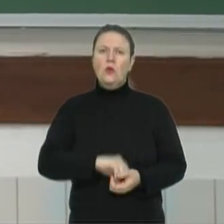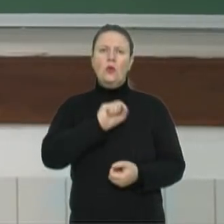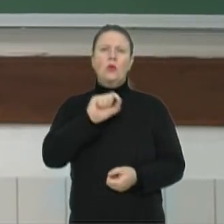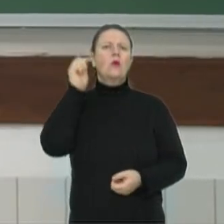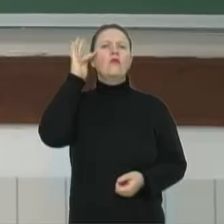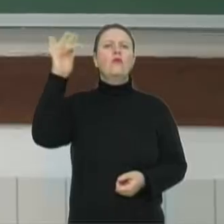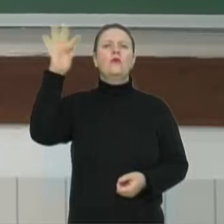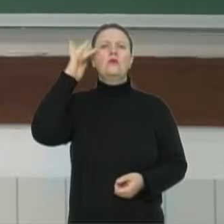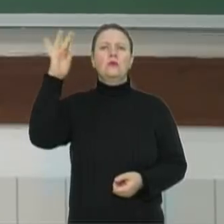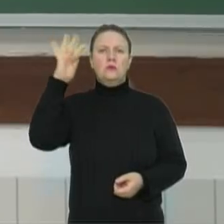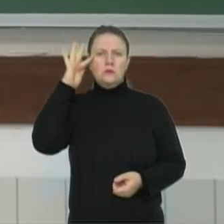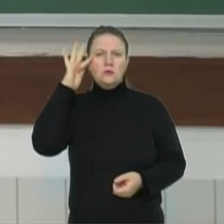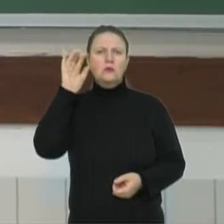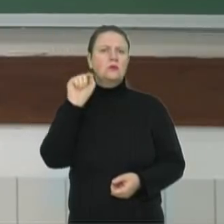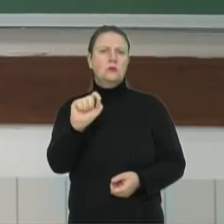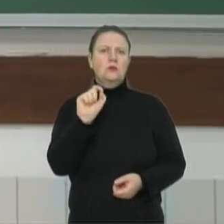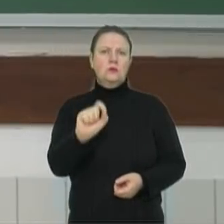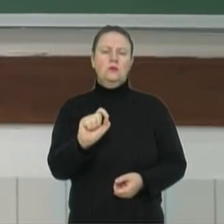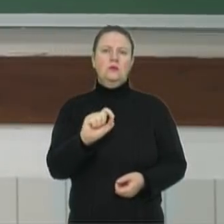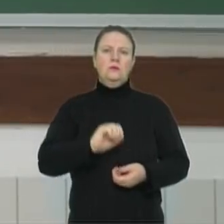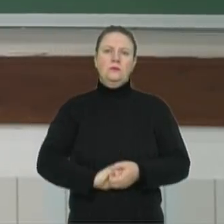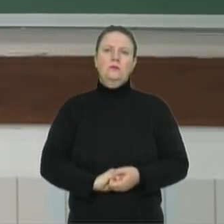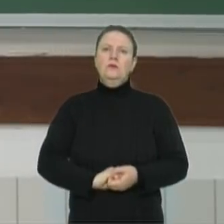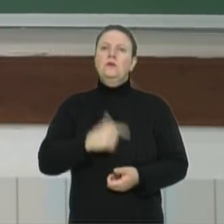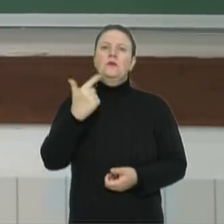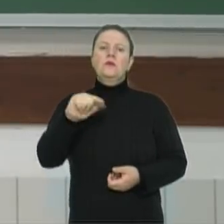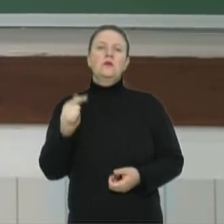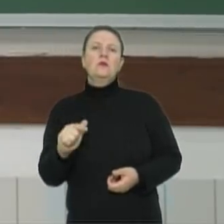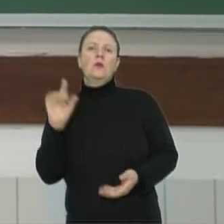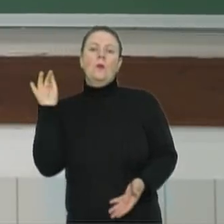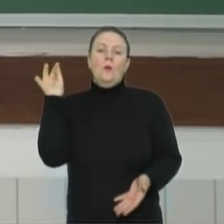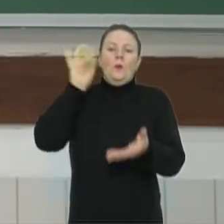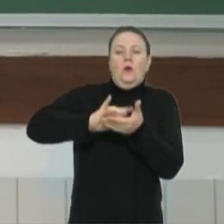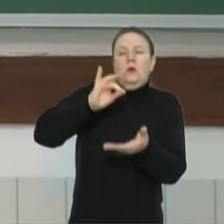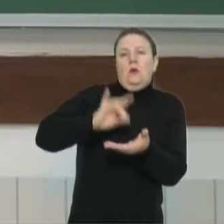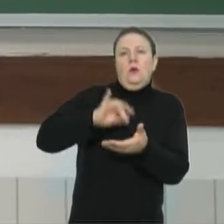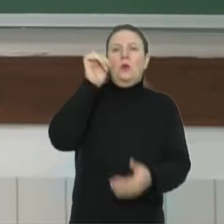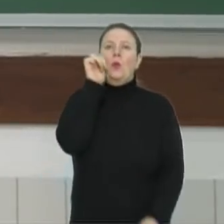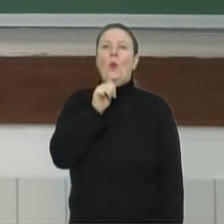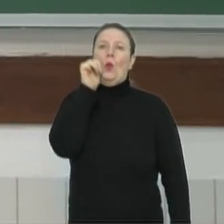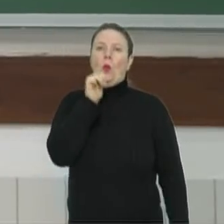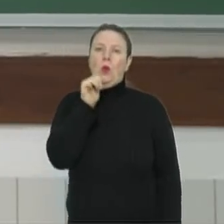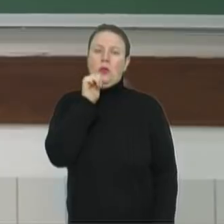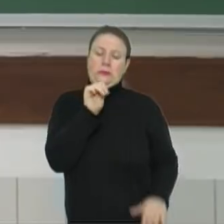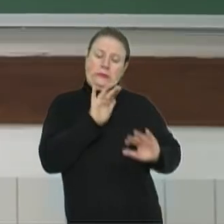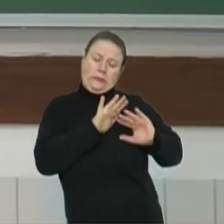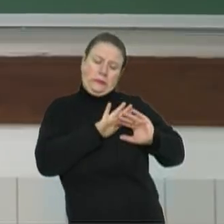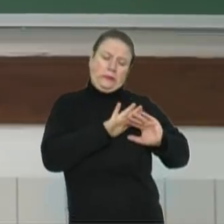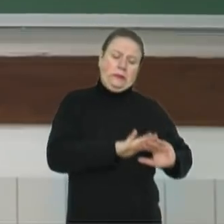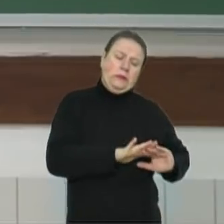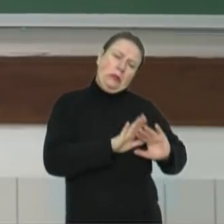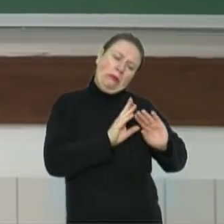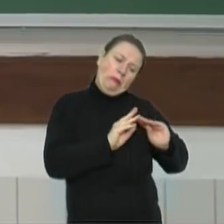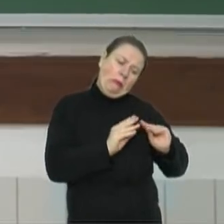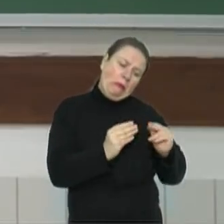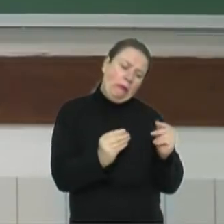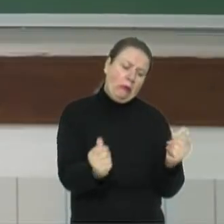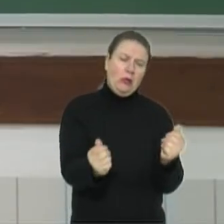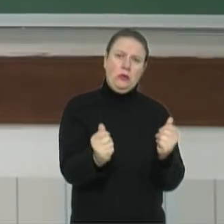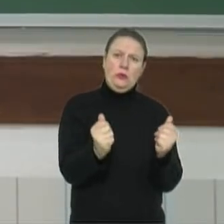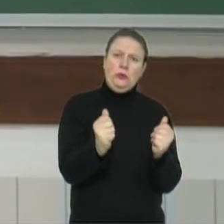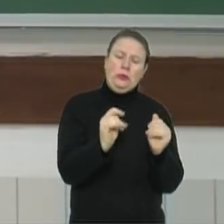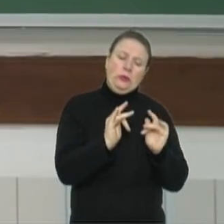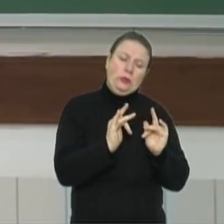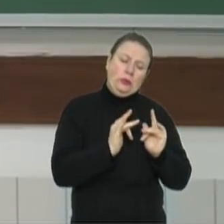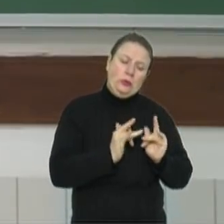filosofia da Simone de Beauvoir? Justamente, não existe uma essência de mulher, né, que é submissa, que é frágil. Não, a